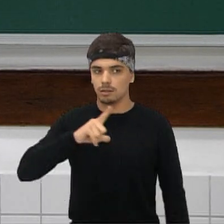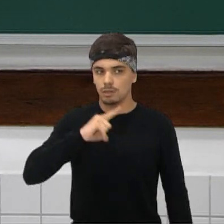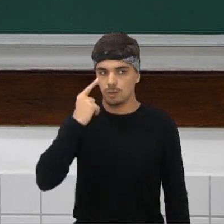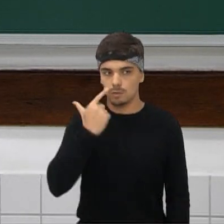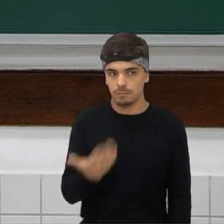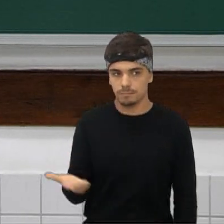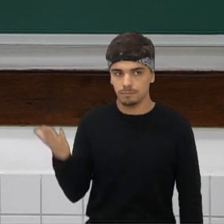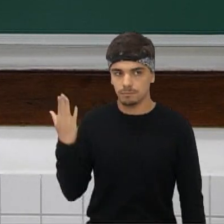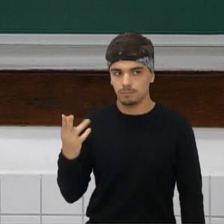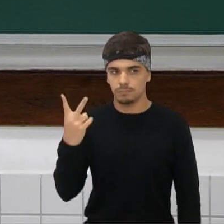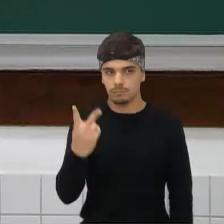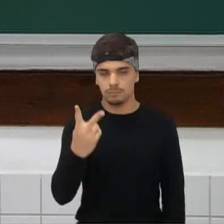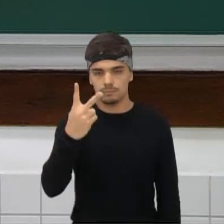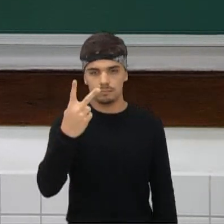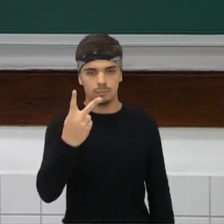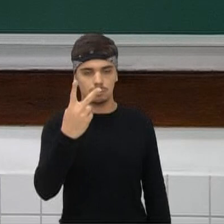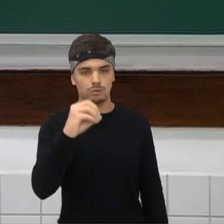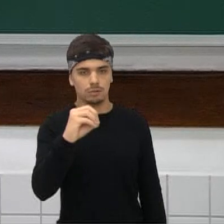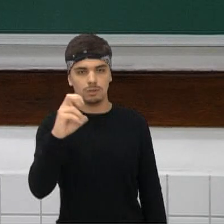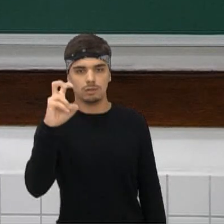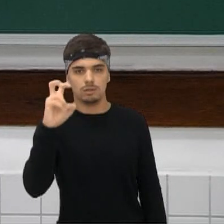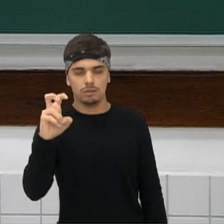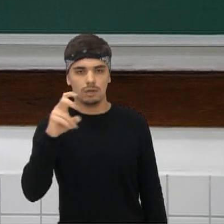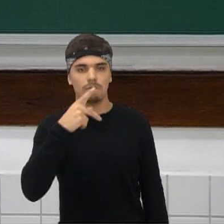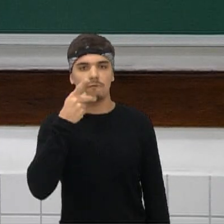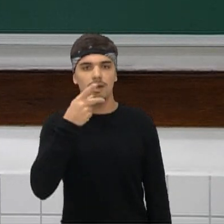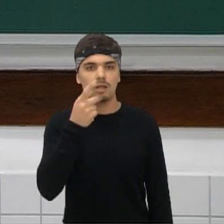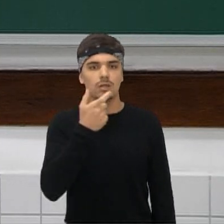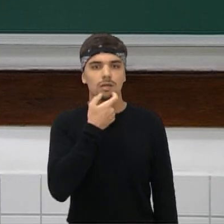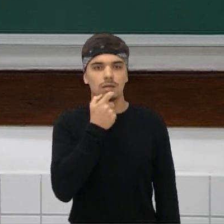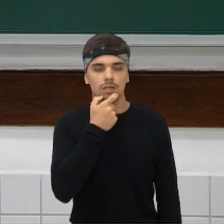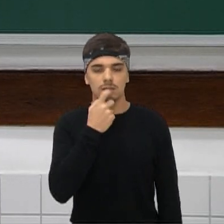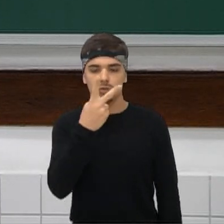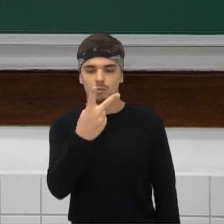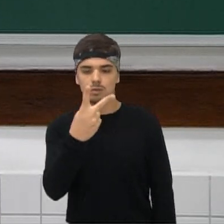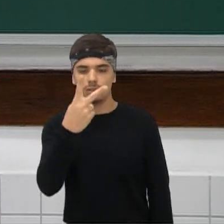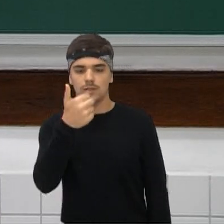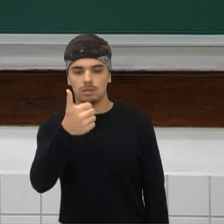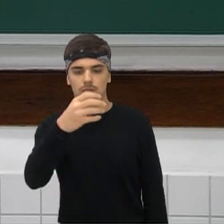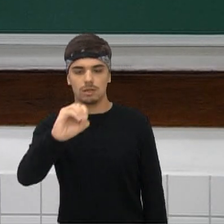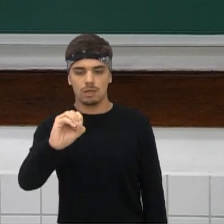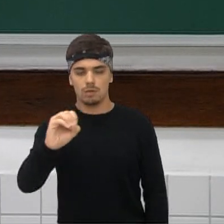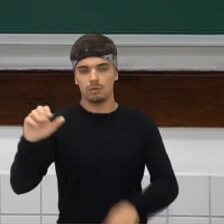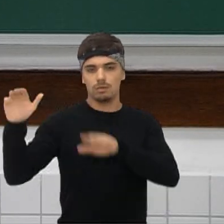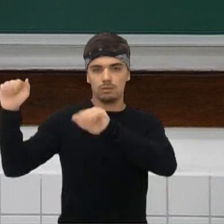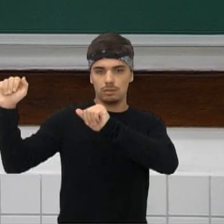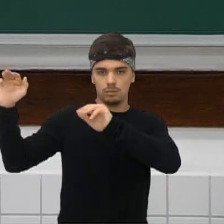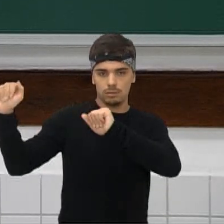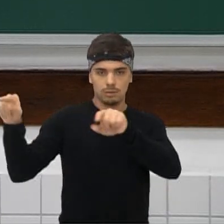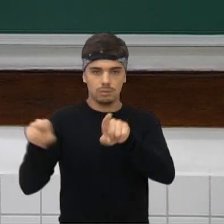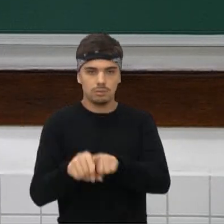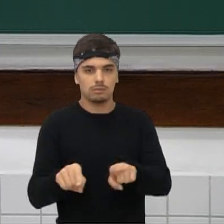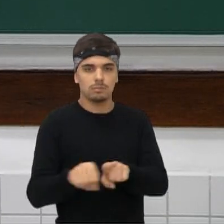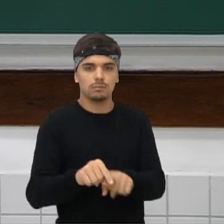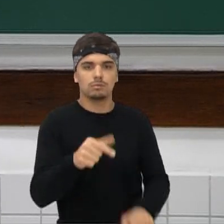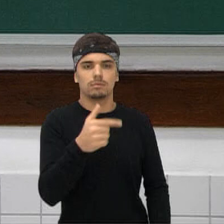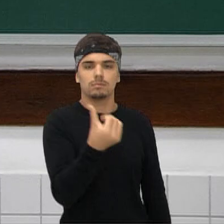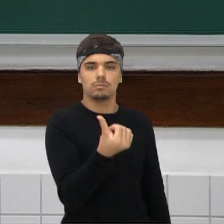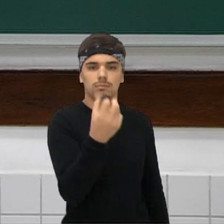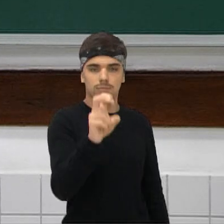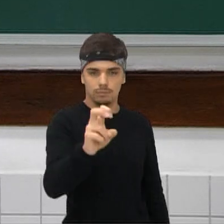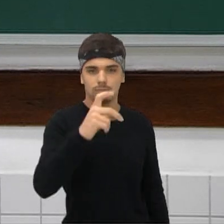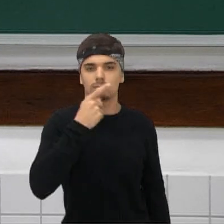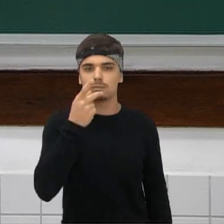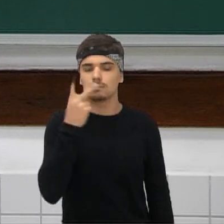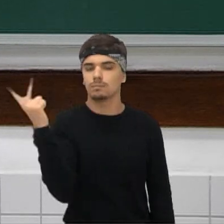temos 205 que falam inglês, 210 espanhol e 65 falam